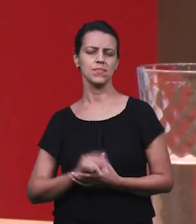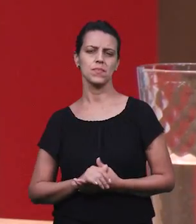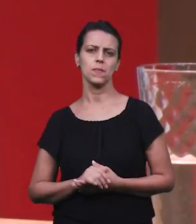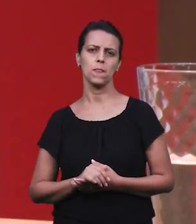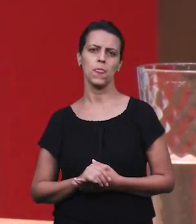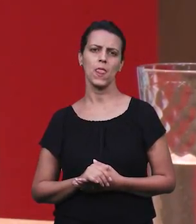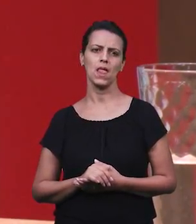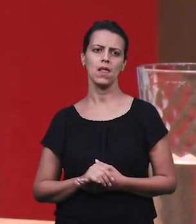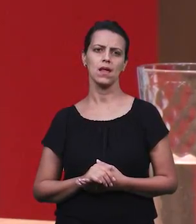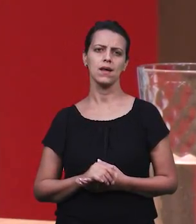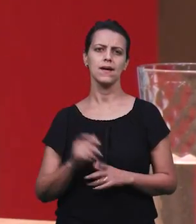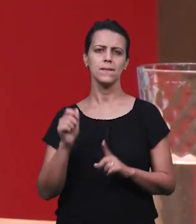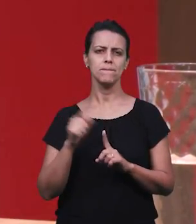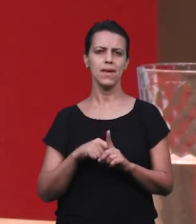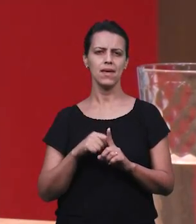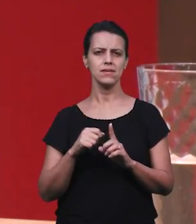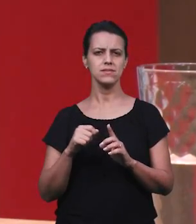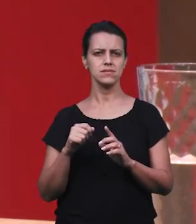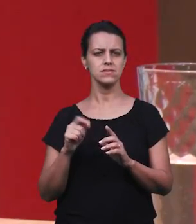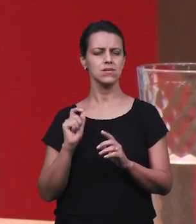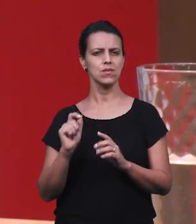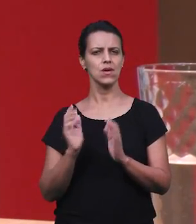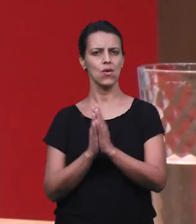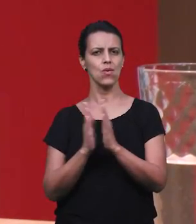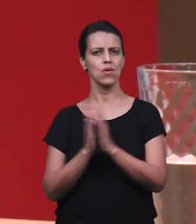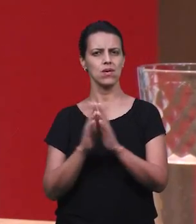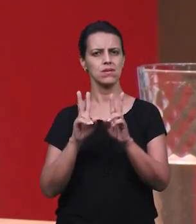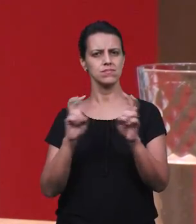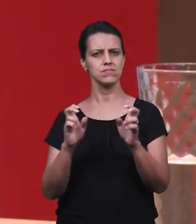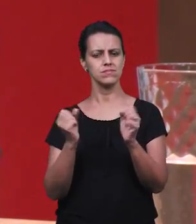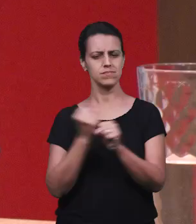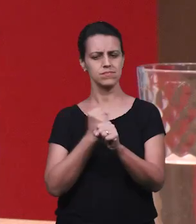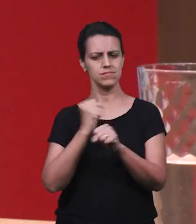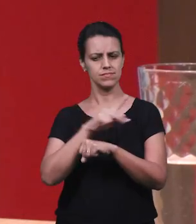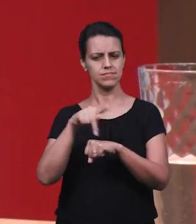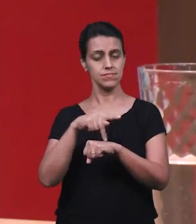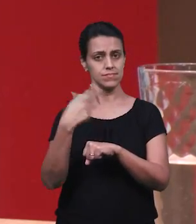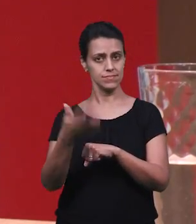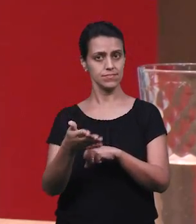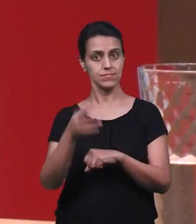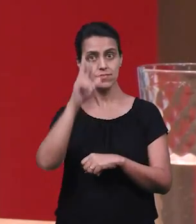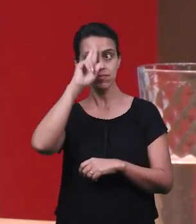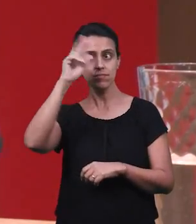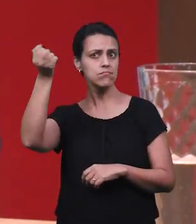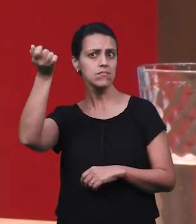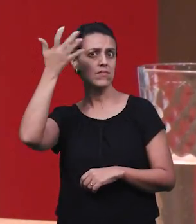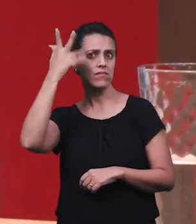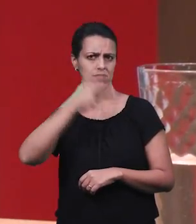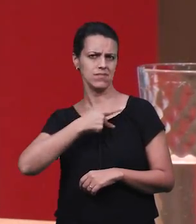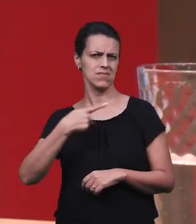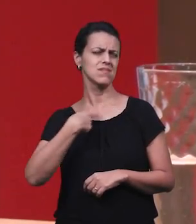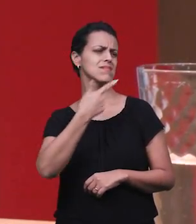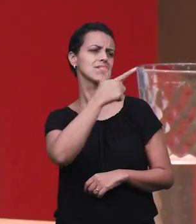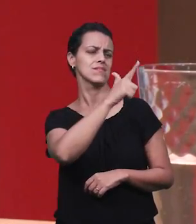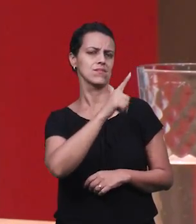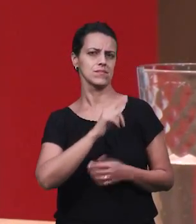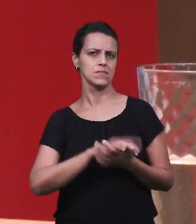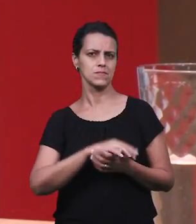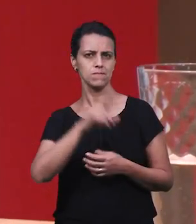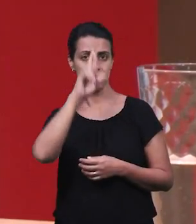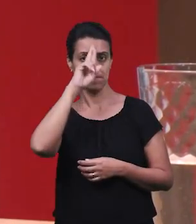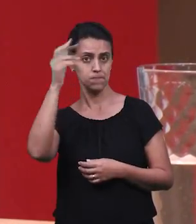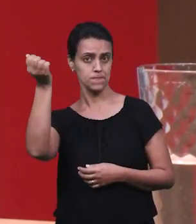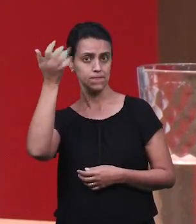e nós estávamos no mês da obra no exterior, e o senhor deu uma revelação ao pastor Altair. O pastor Altair era pastor lá comigo,